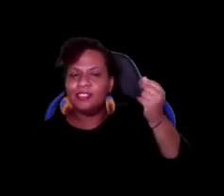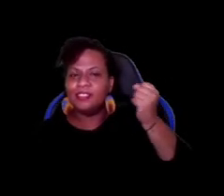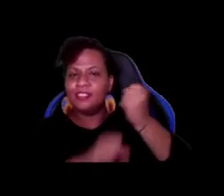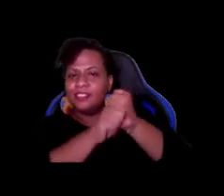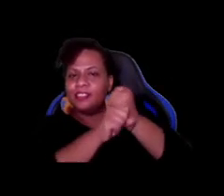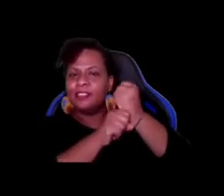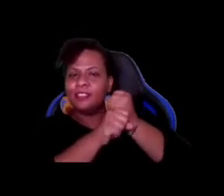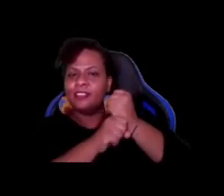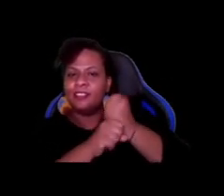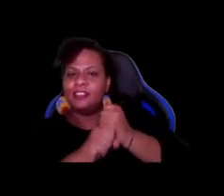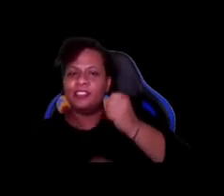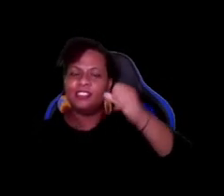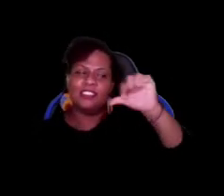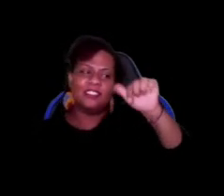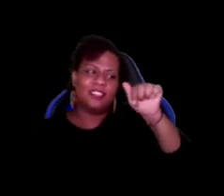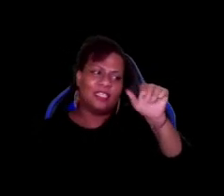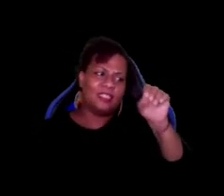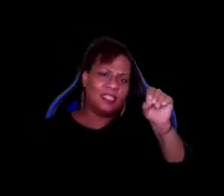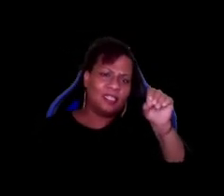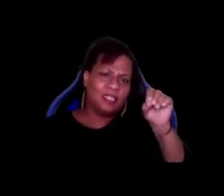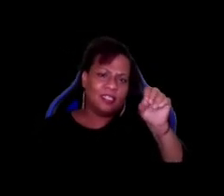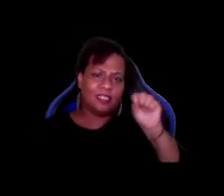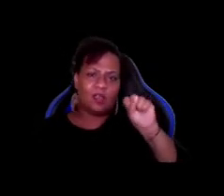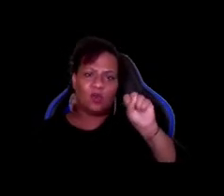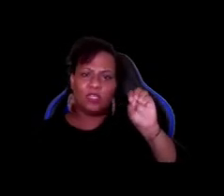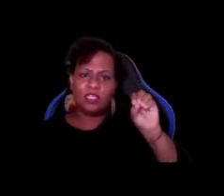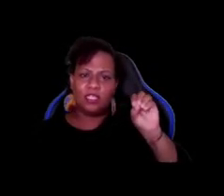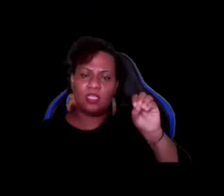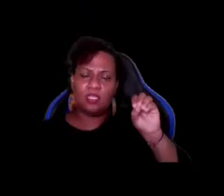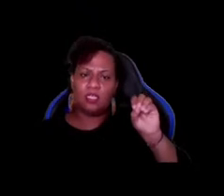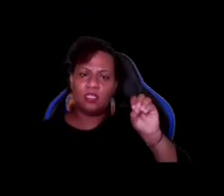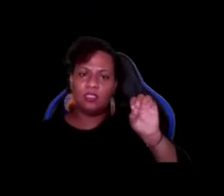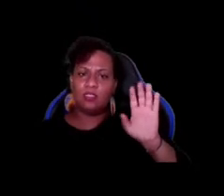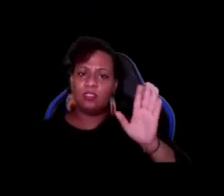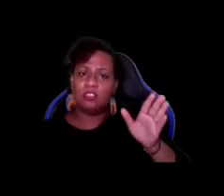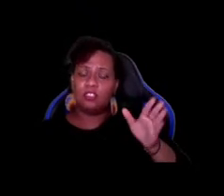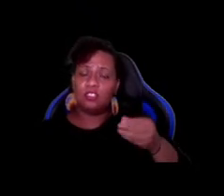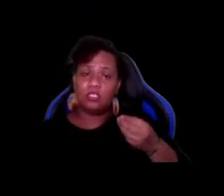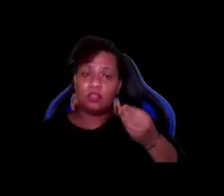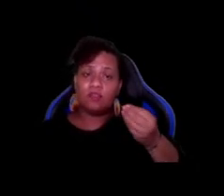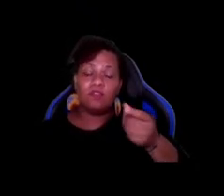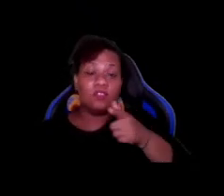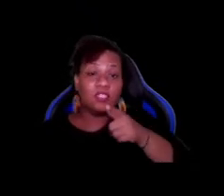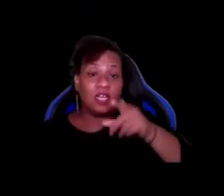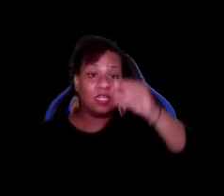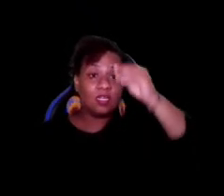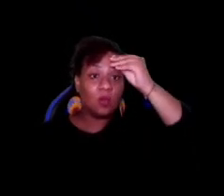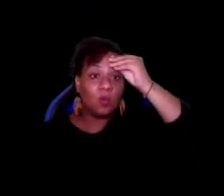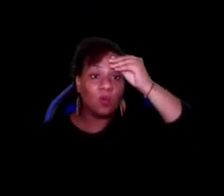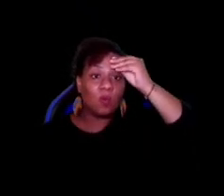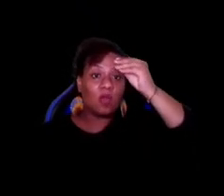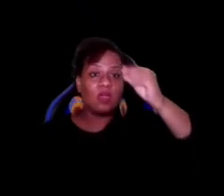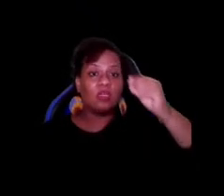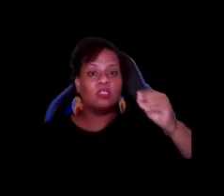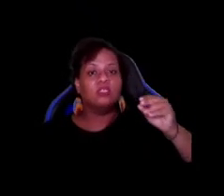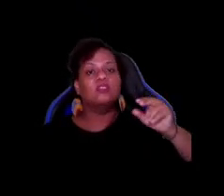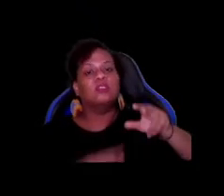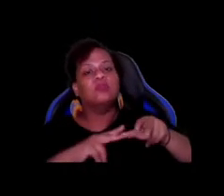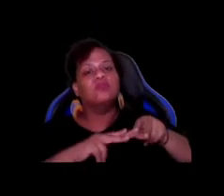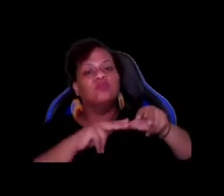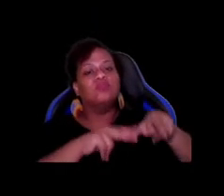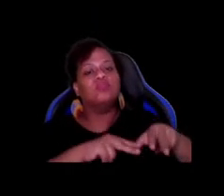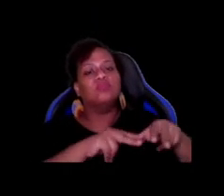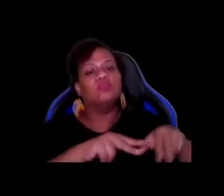de 70 para 80, né, de trazer essa linguagem, né, dos terreiros